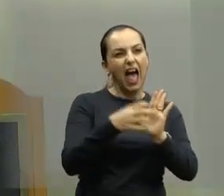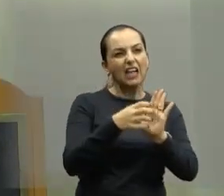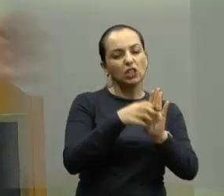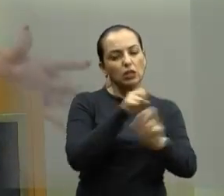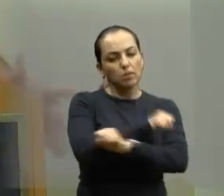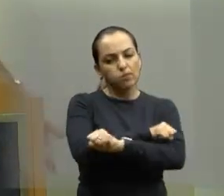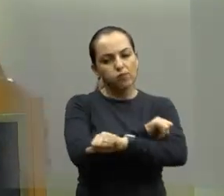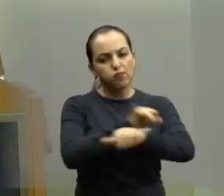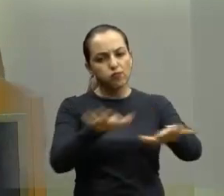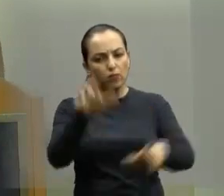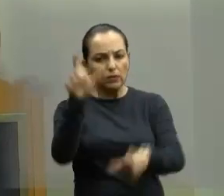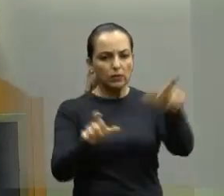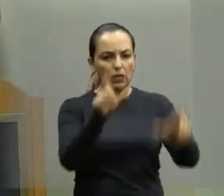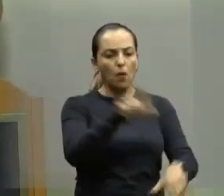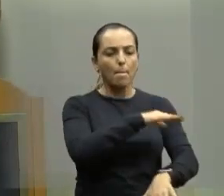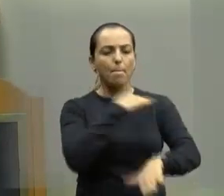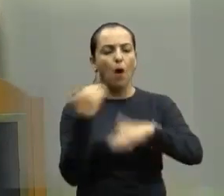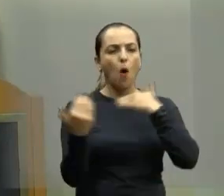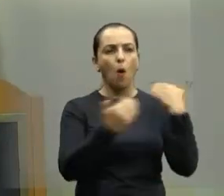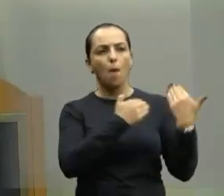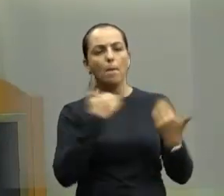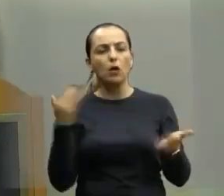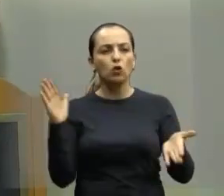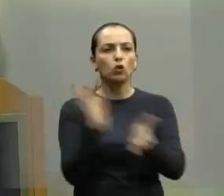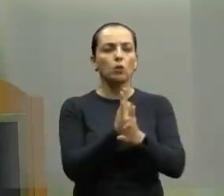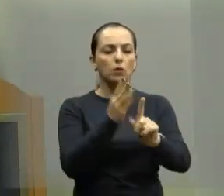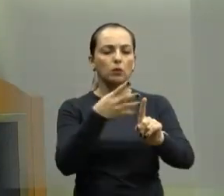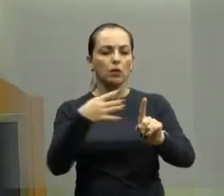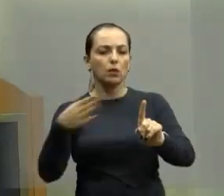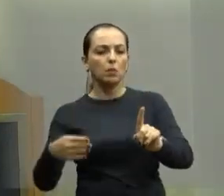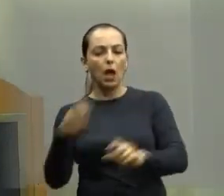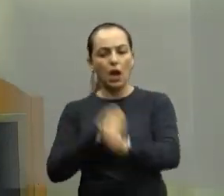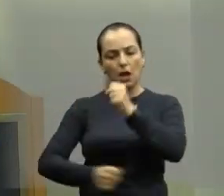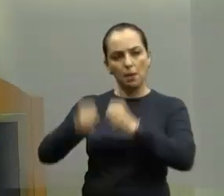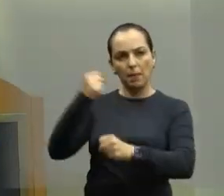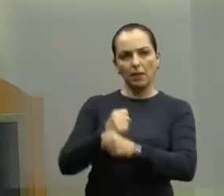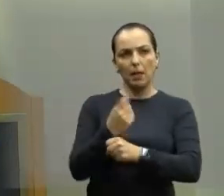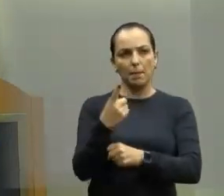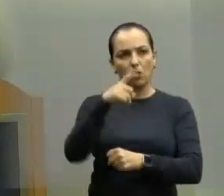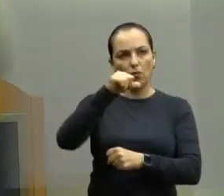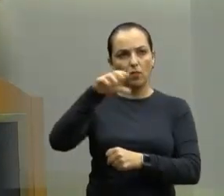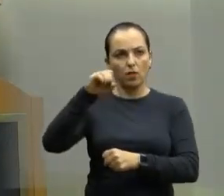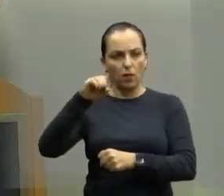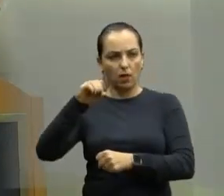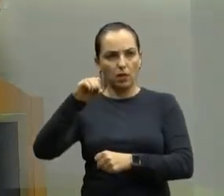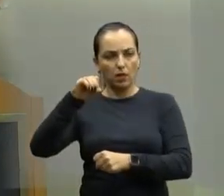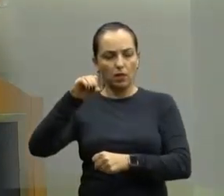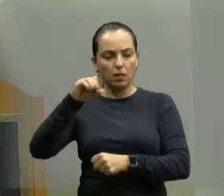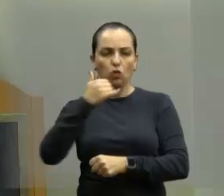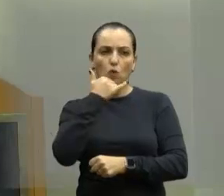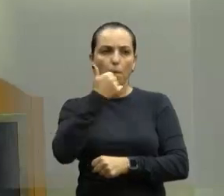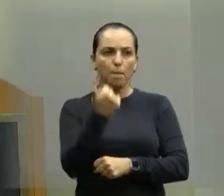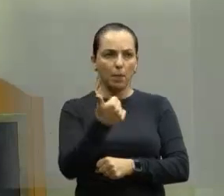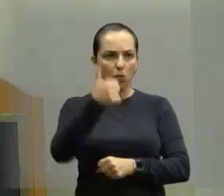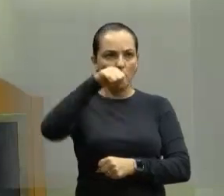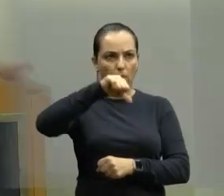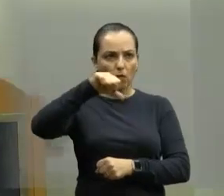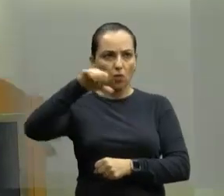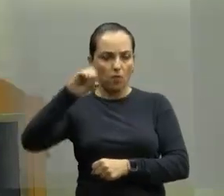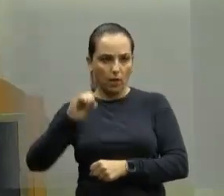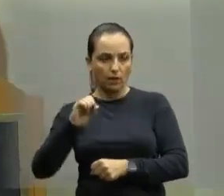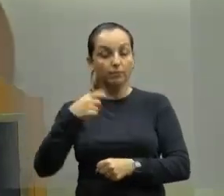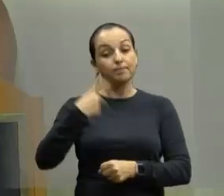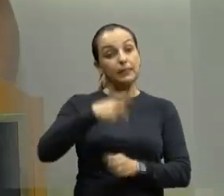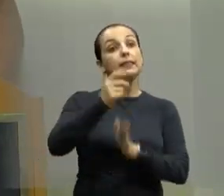dizimou grande parte da nossa população nas décadas de 90 em diante em